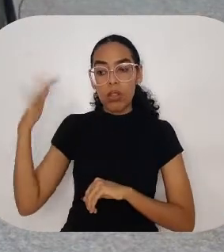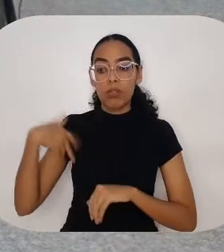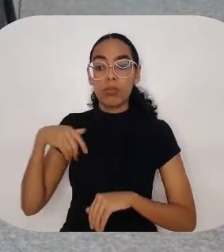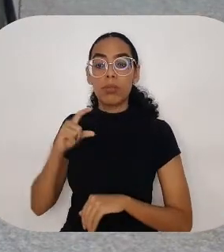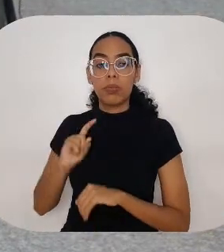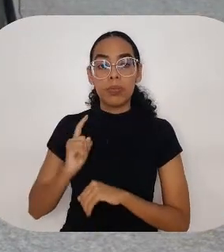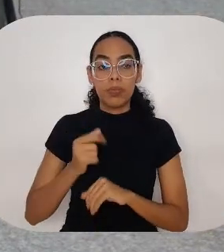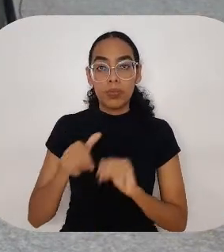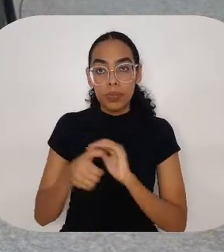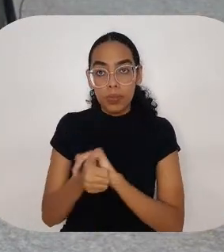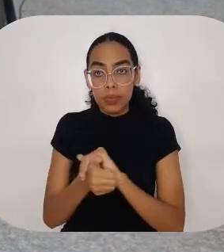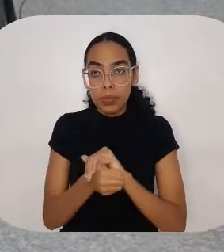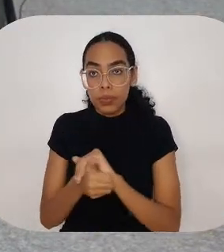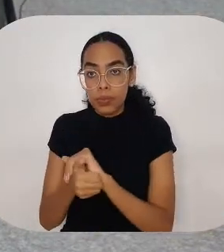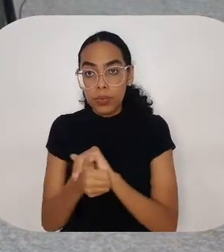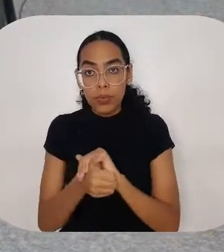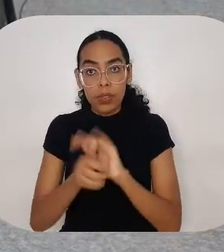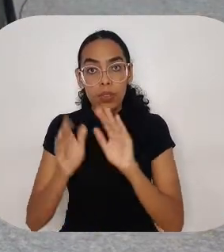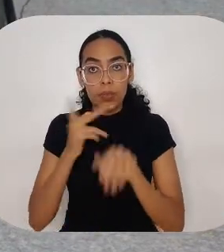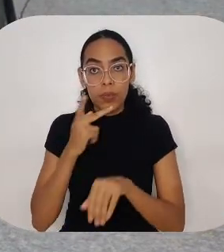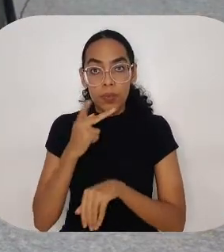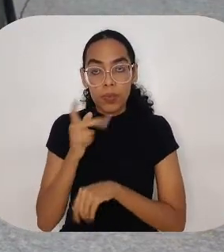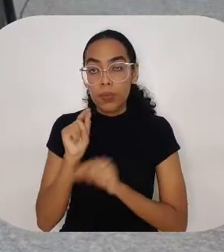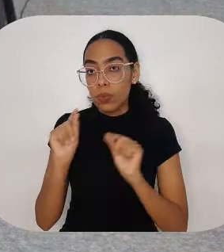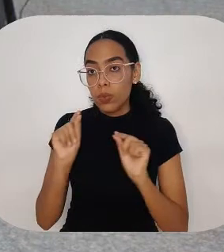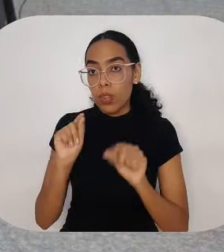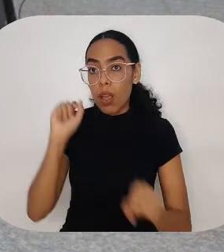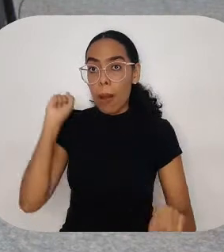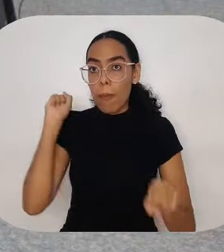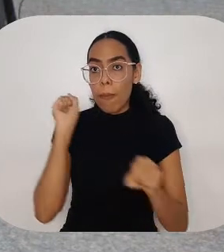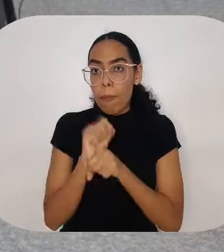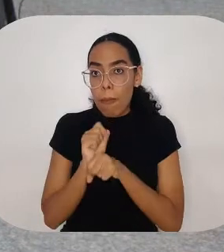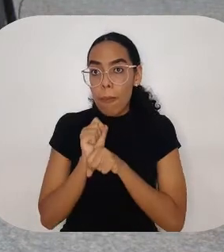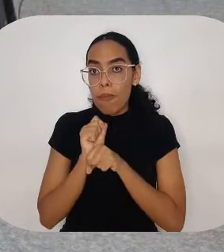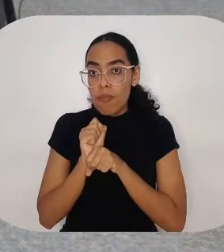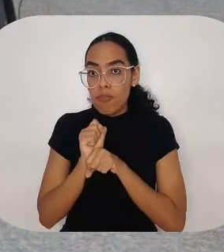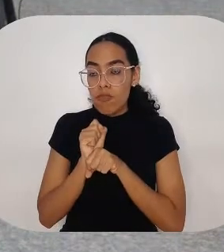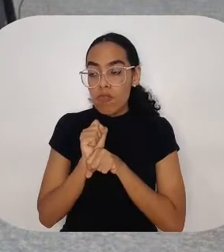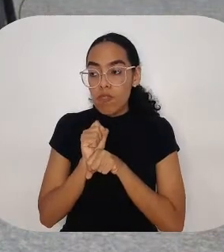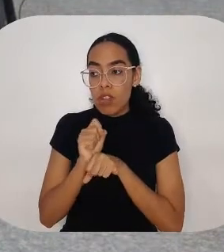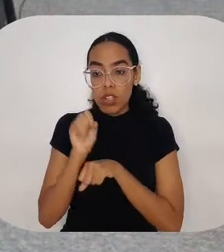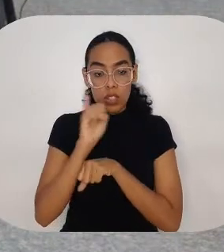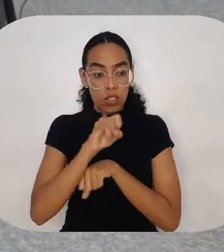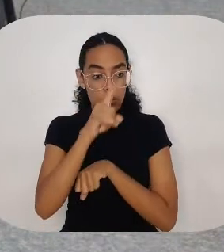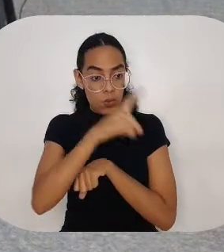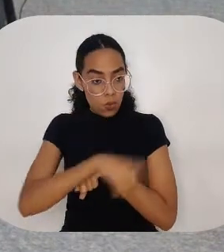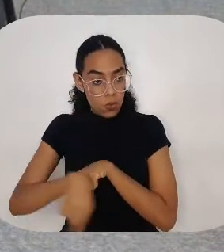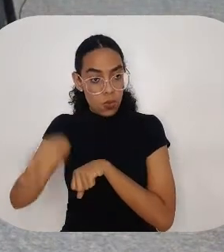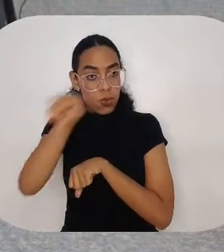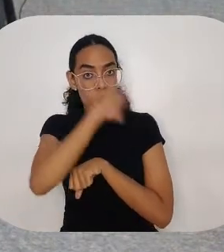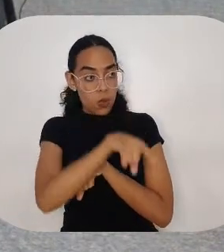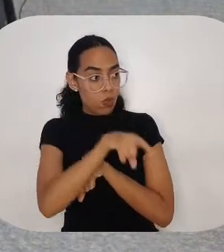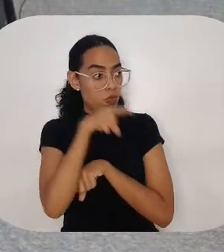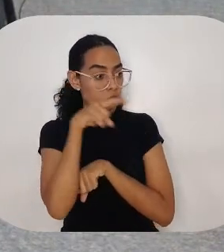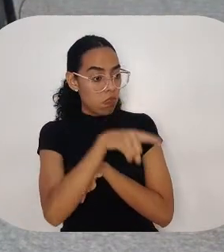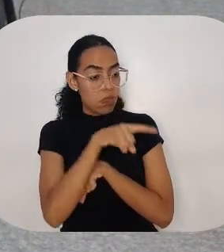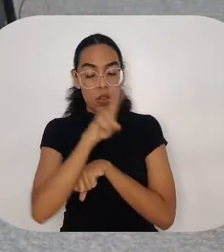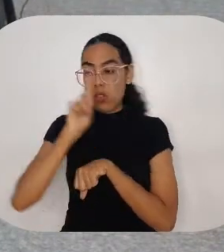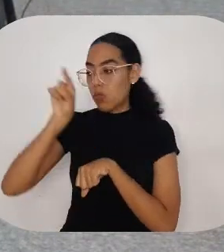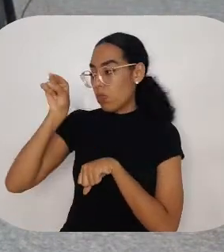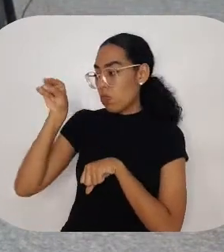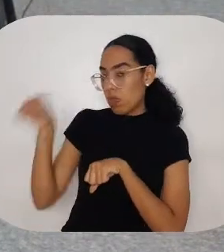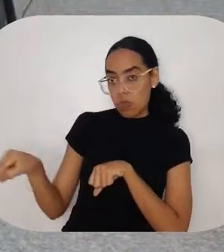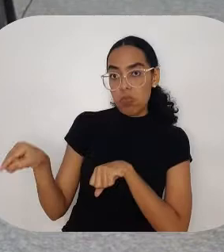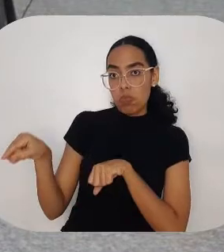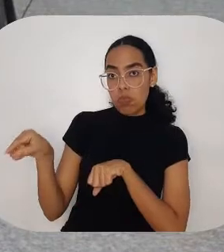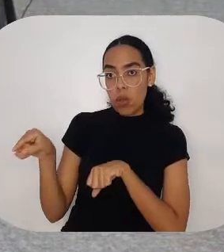confusão e falou assim, ó, para, parou. Se vocês aí do lado de cá